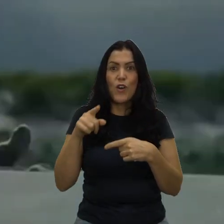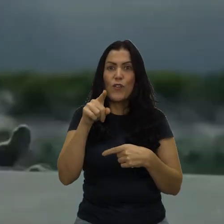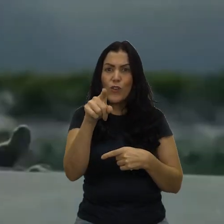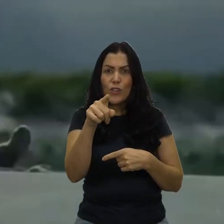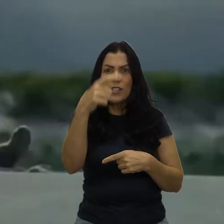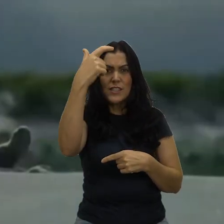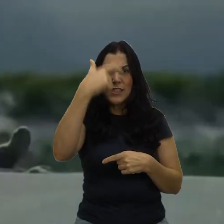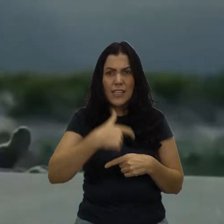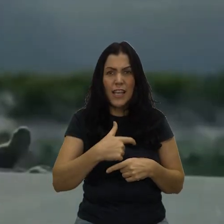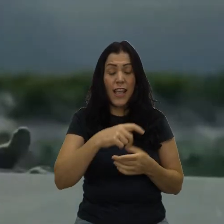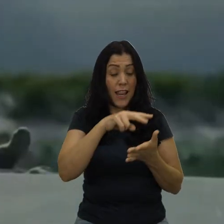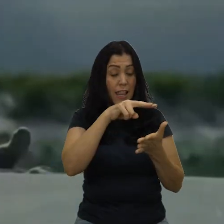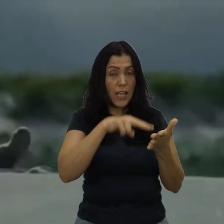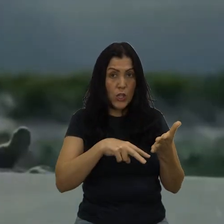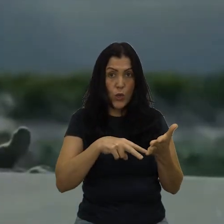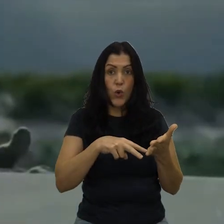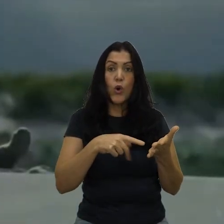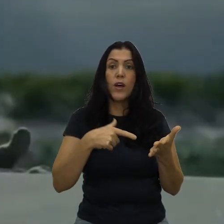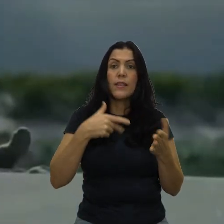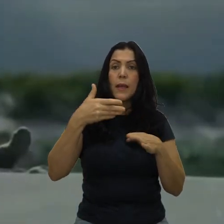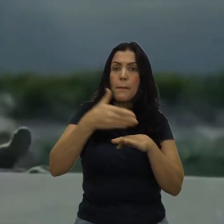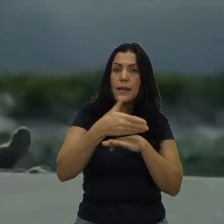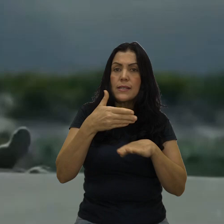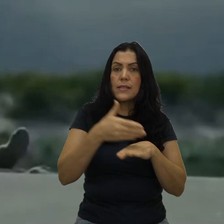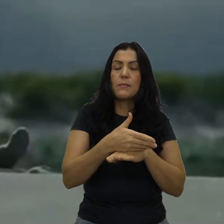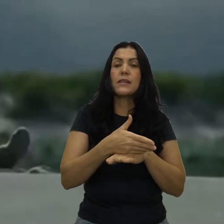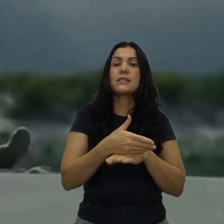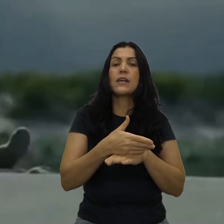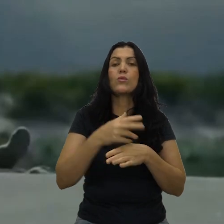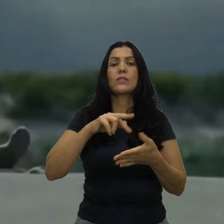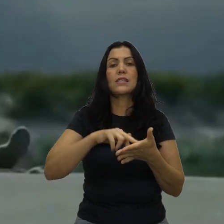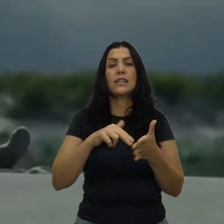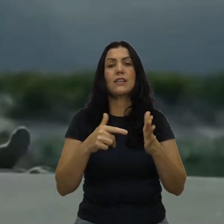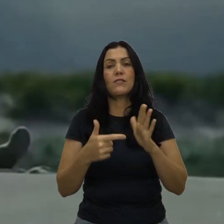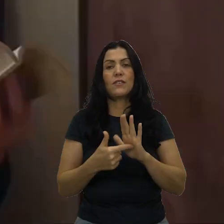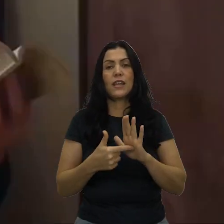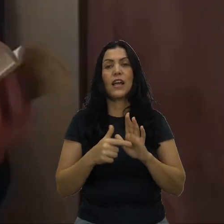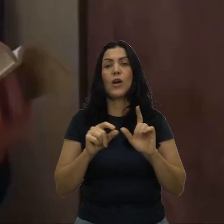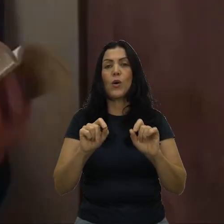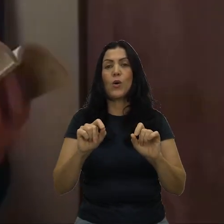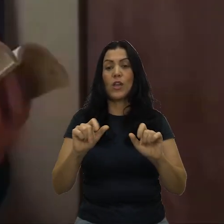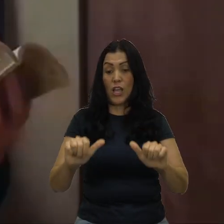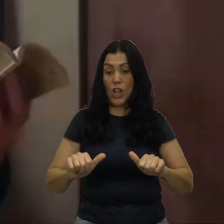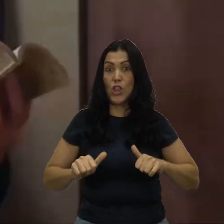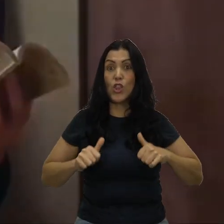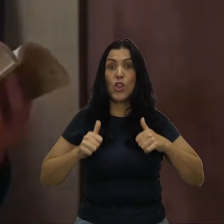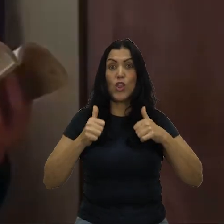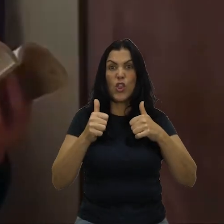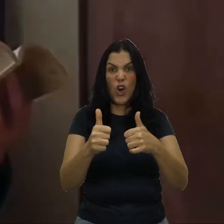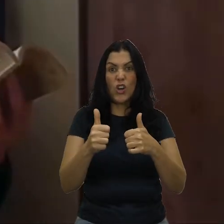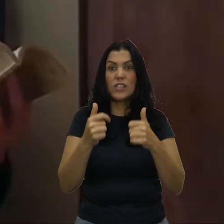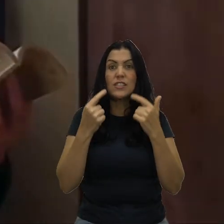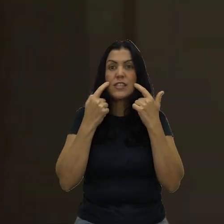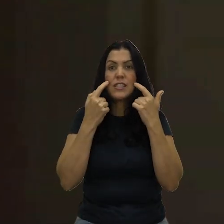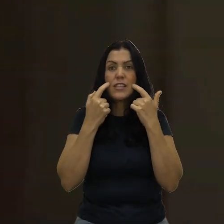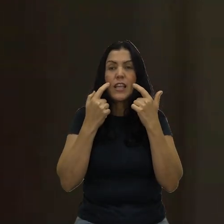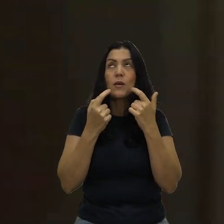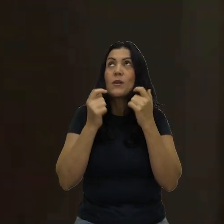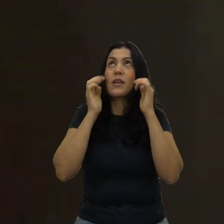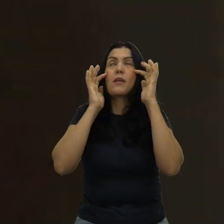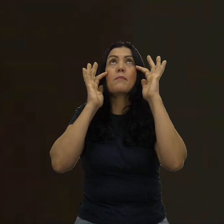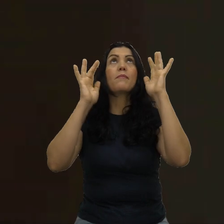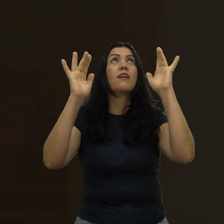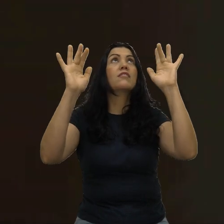Ser leitor exige de nós uma participação ativa, Assim, nos tornamos grandes construtores